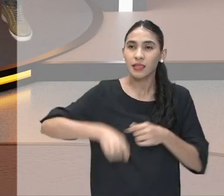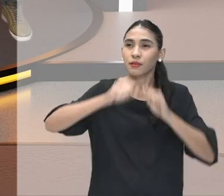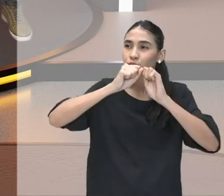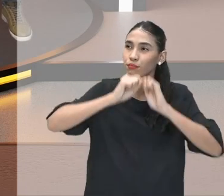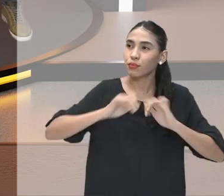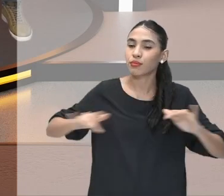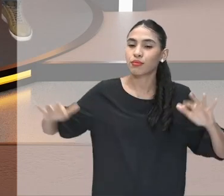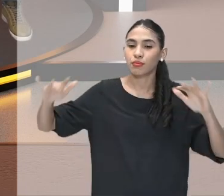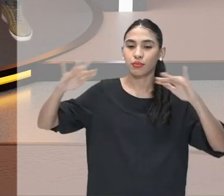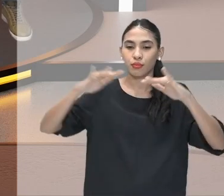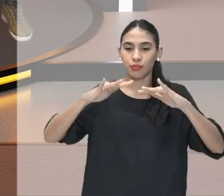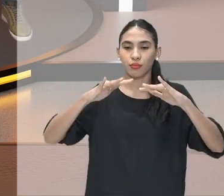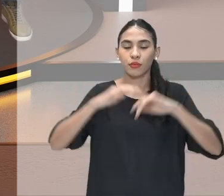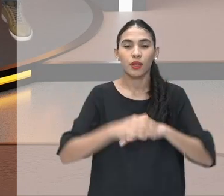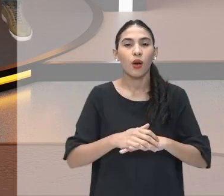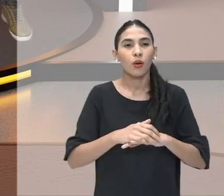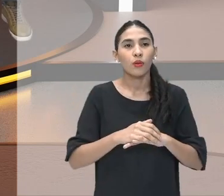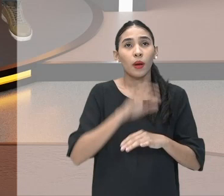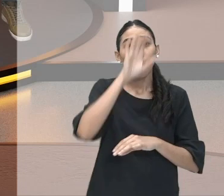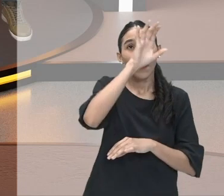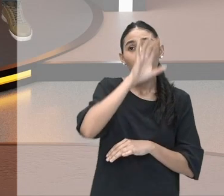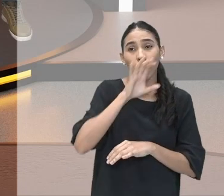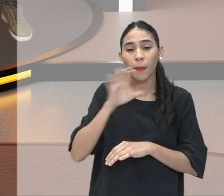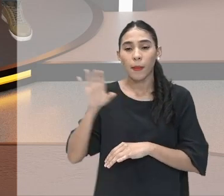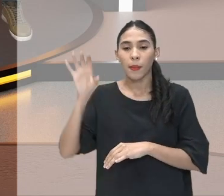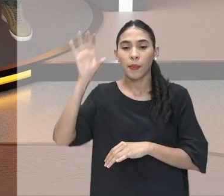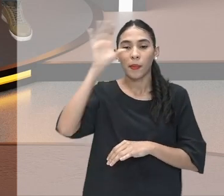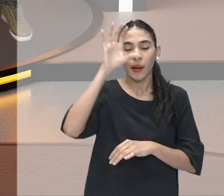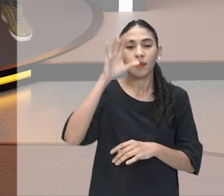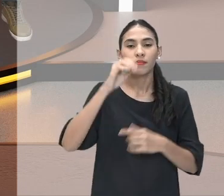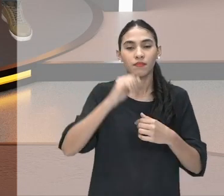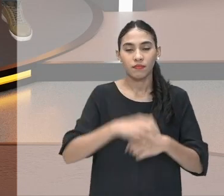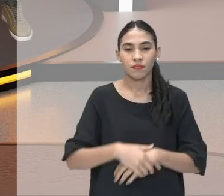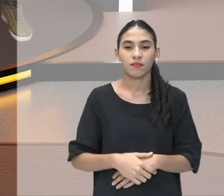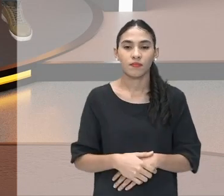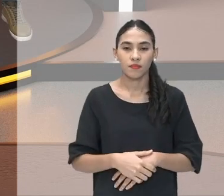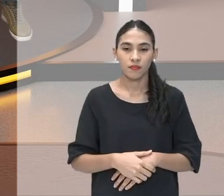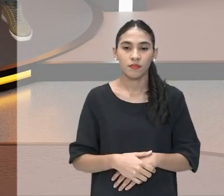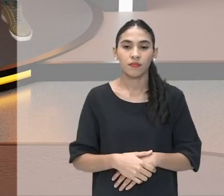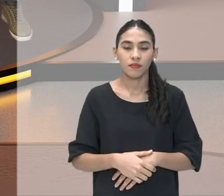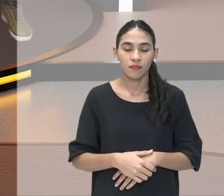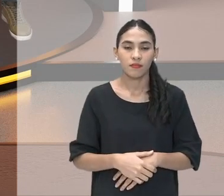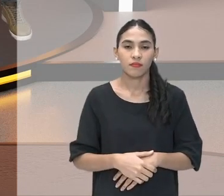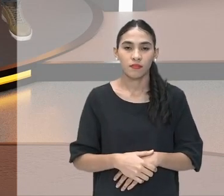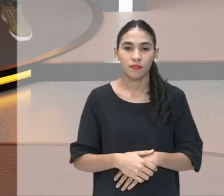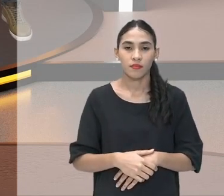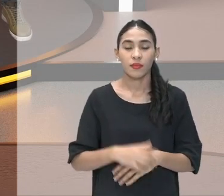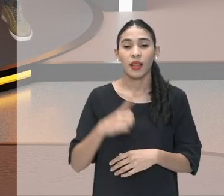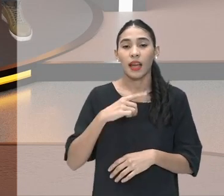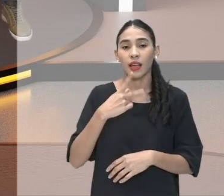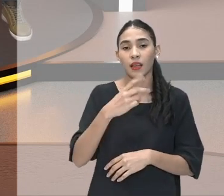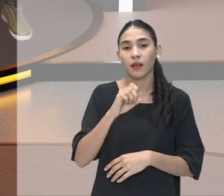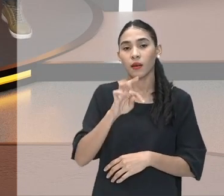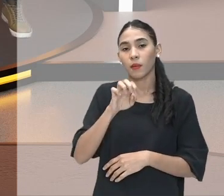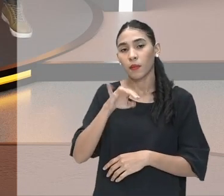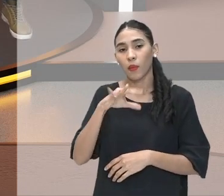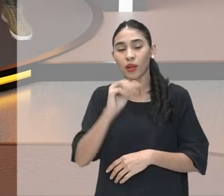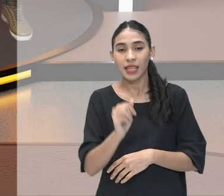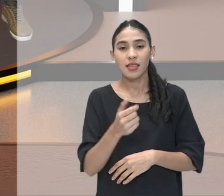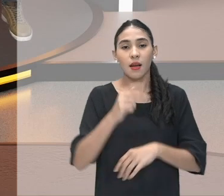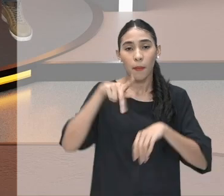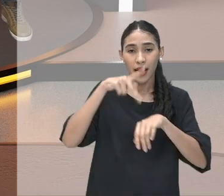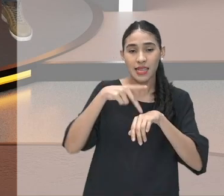seus produtos para outros continentes, para outras nações. Ela vai se tornar uma potência, né? Uma